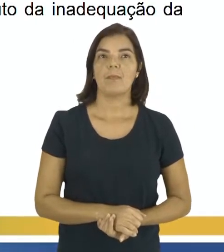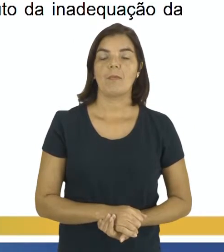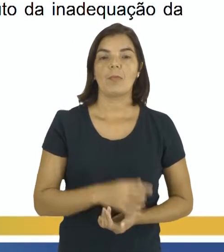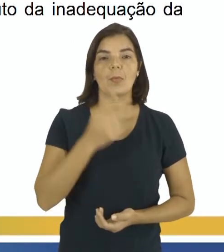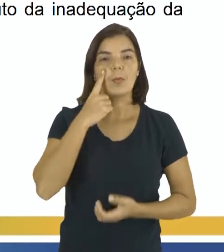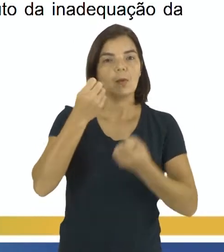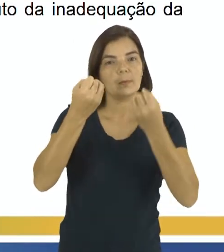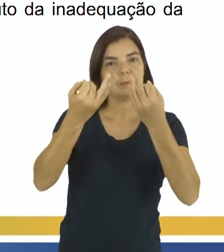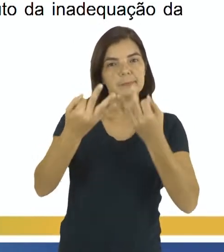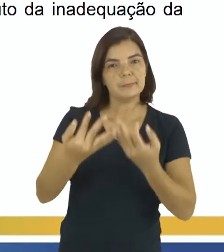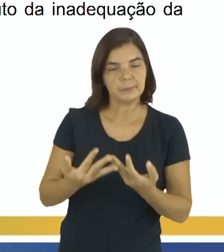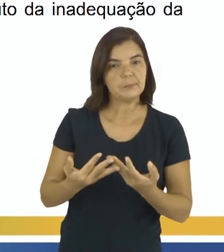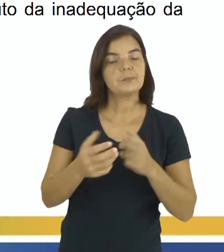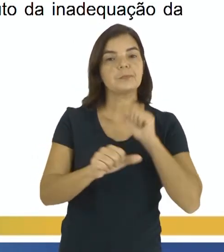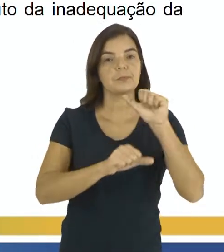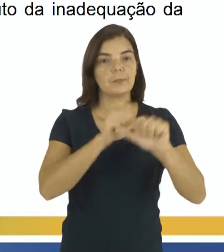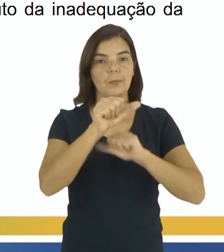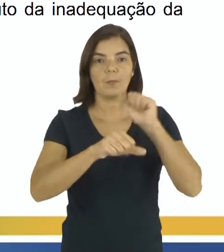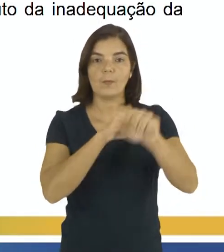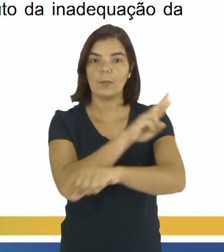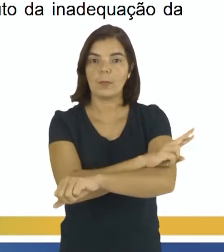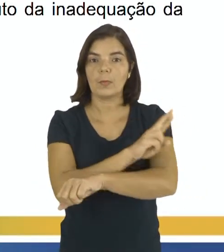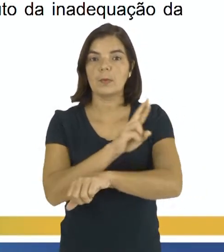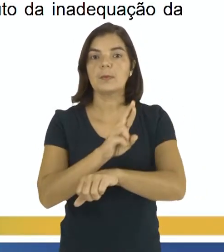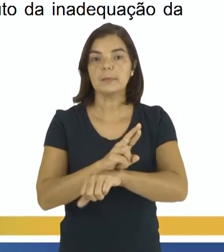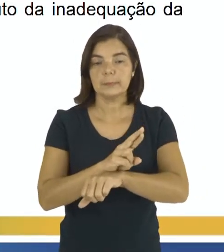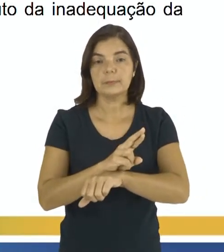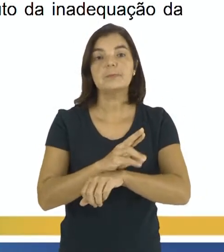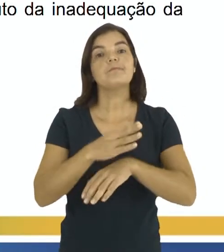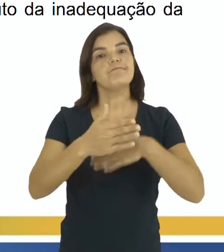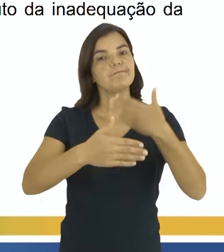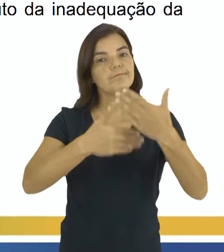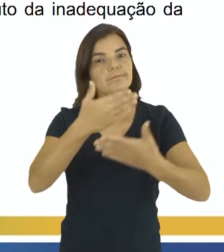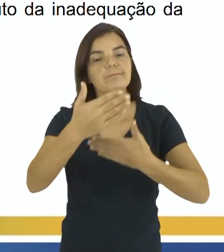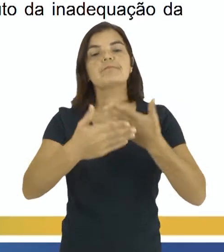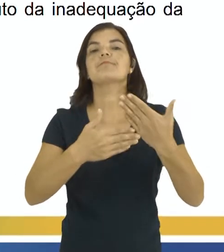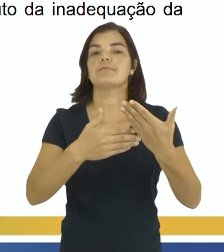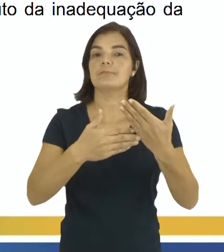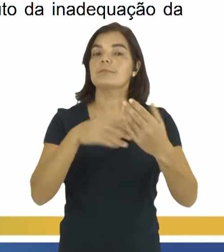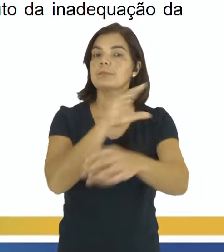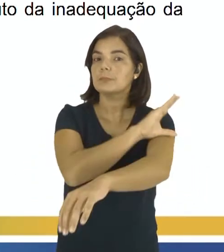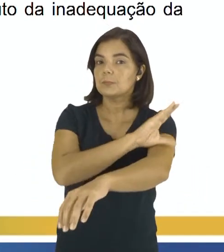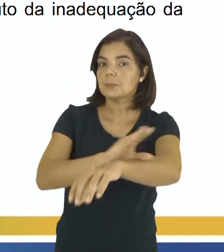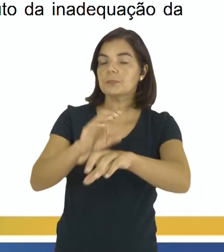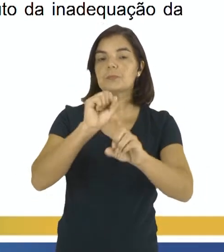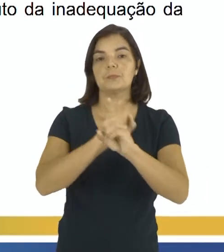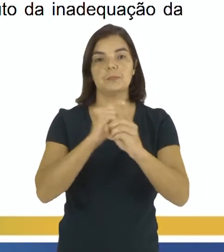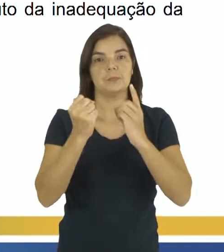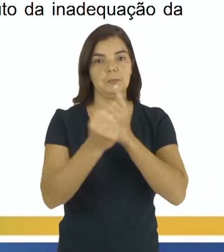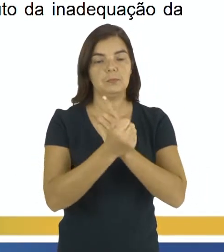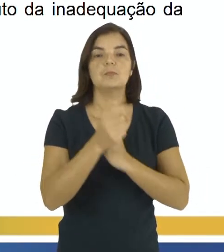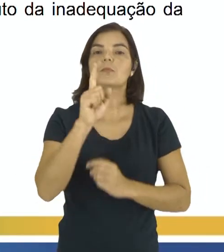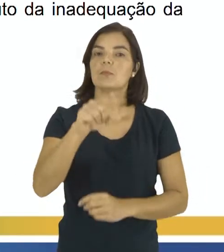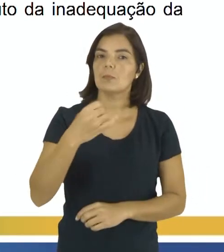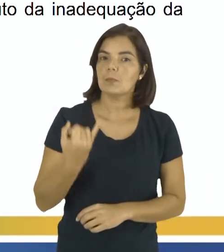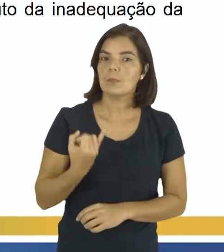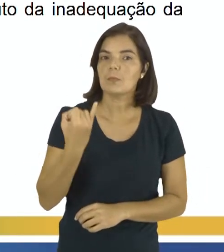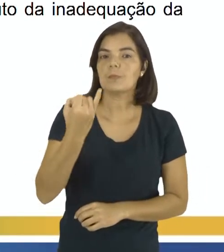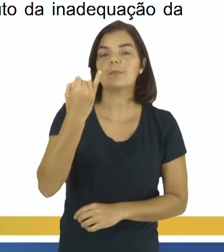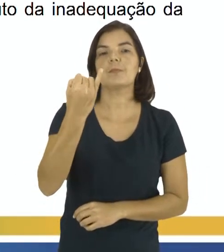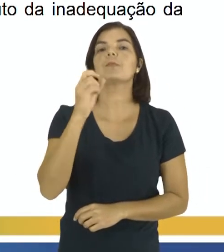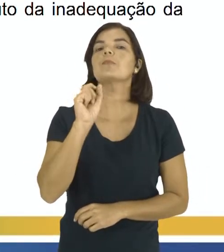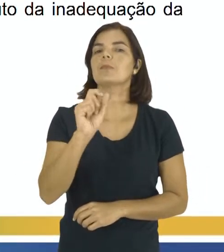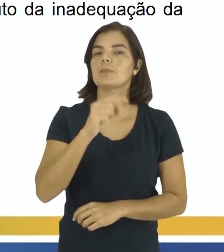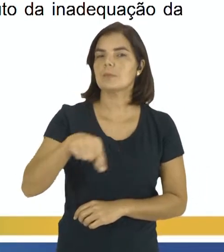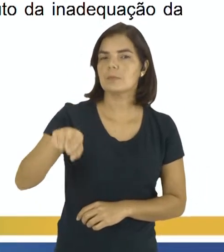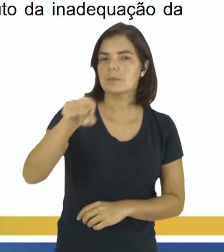Vamos falar sobre a reforma religiosa e processos culturais e sociais. Pessoal, é importante nesse momento